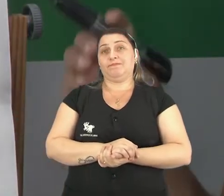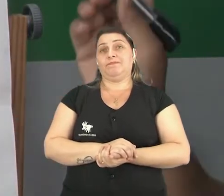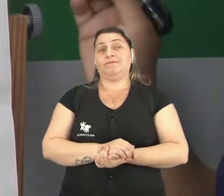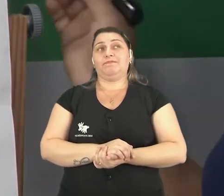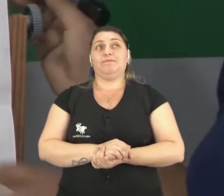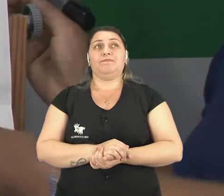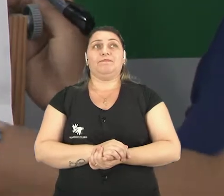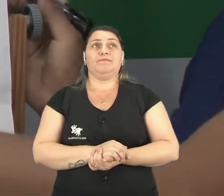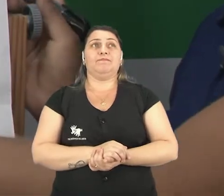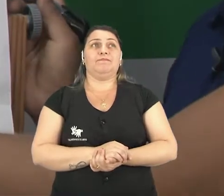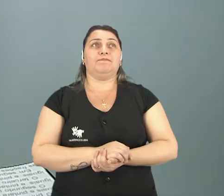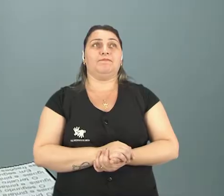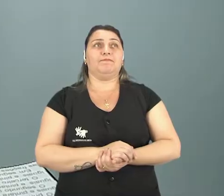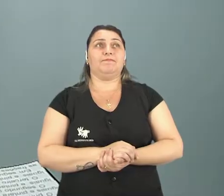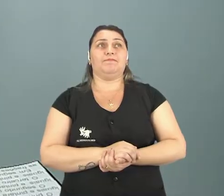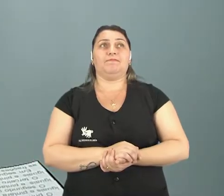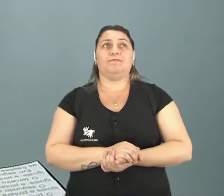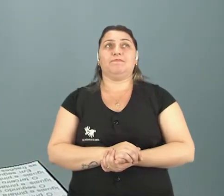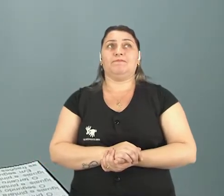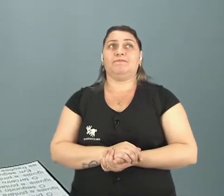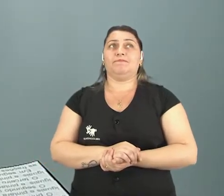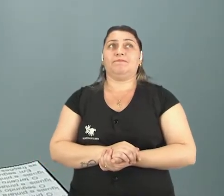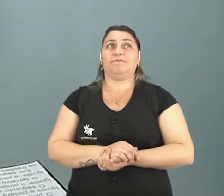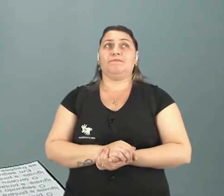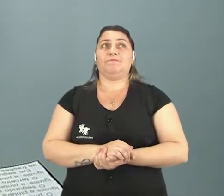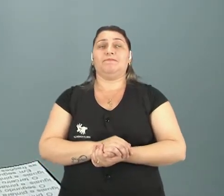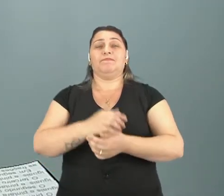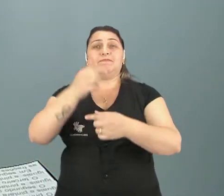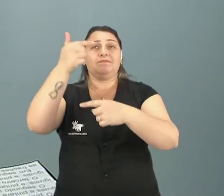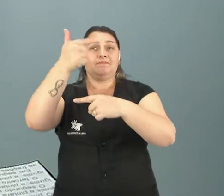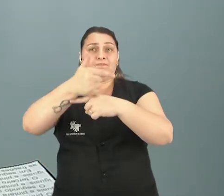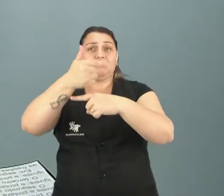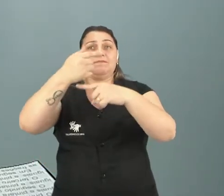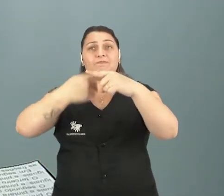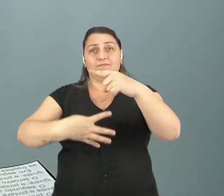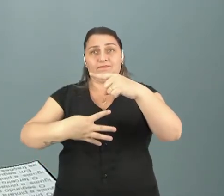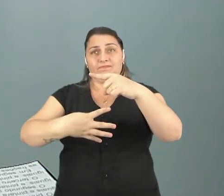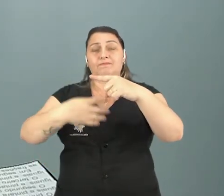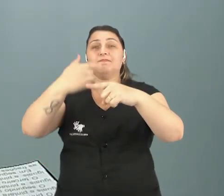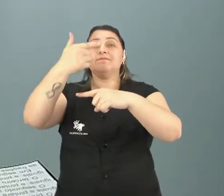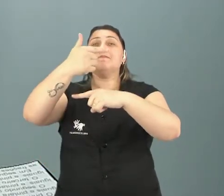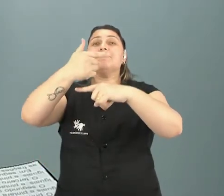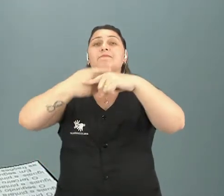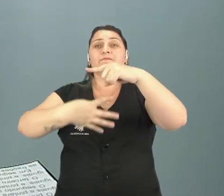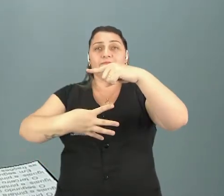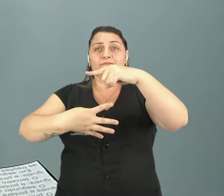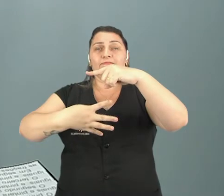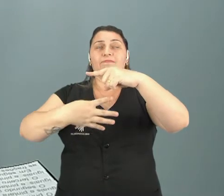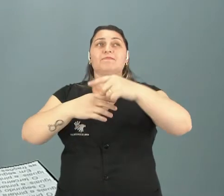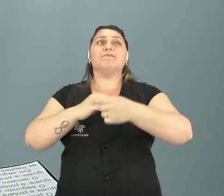gente chama... A gente fala 2/4, mas aqui é 2/4, tá?